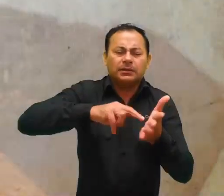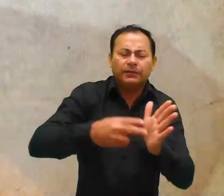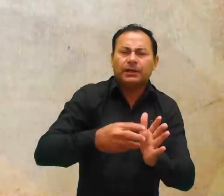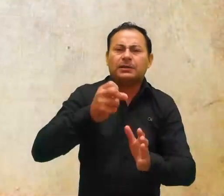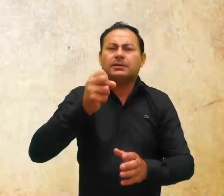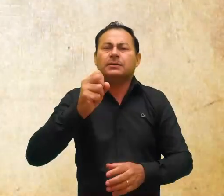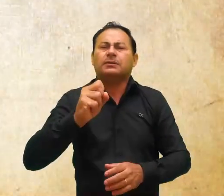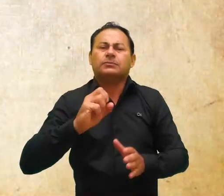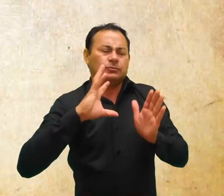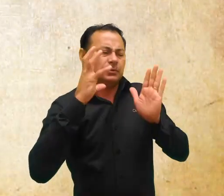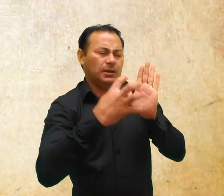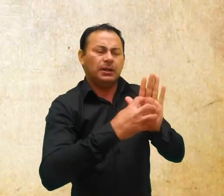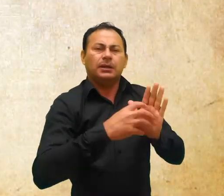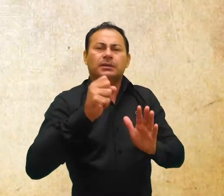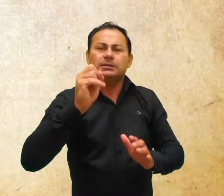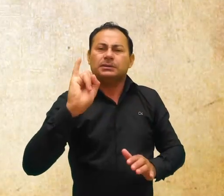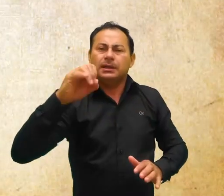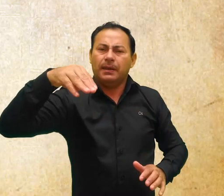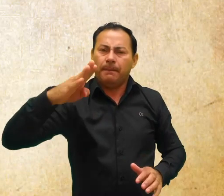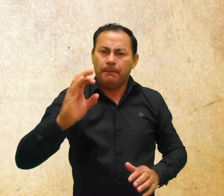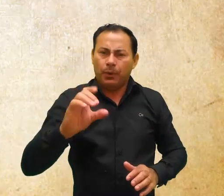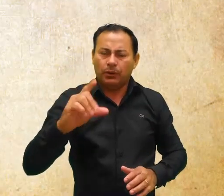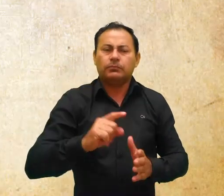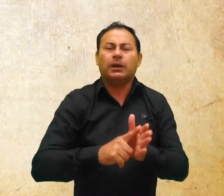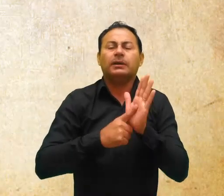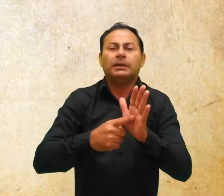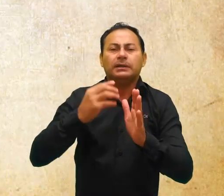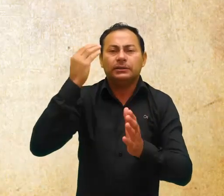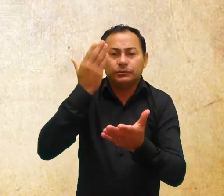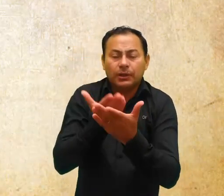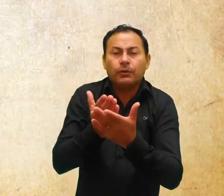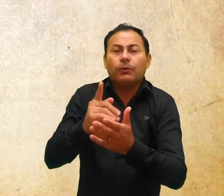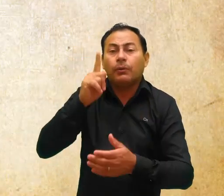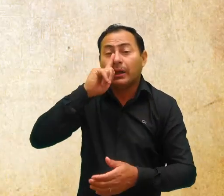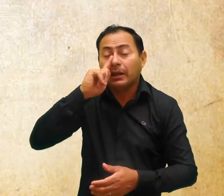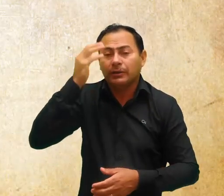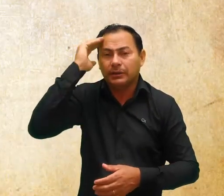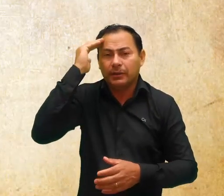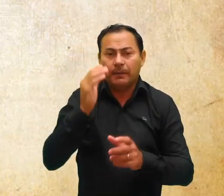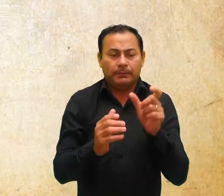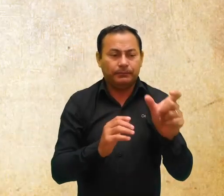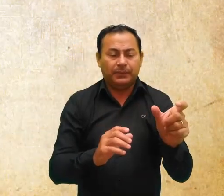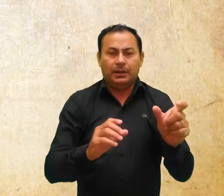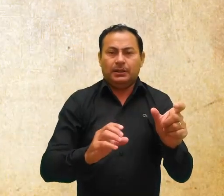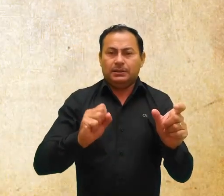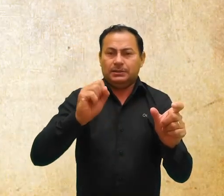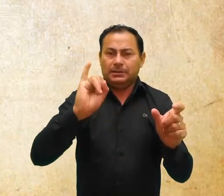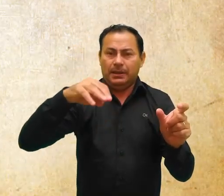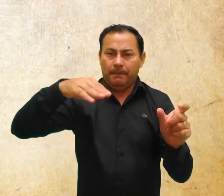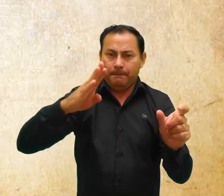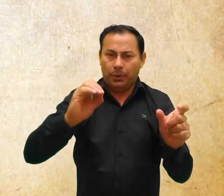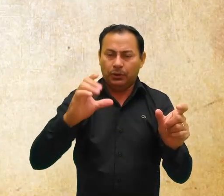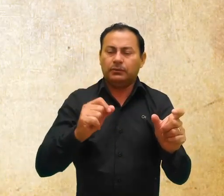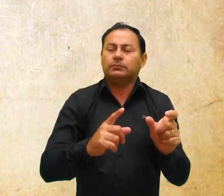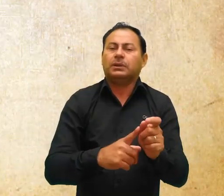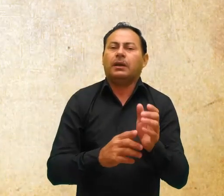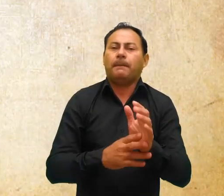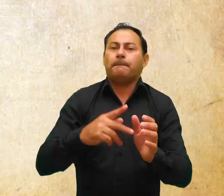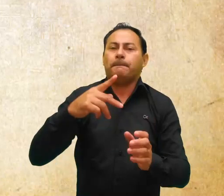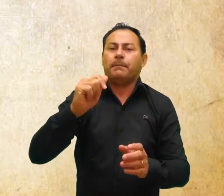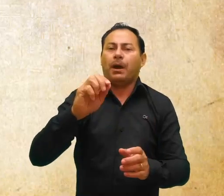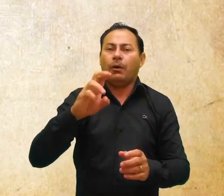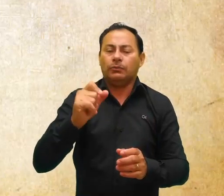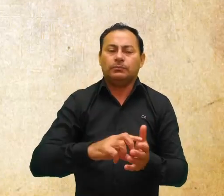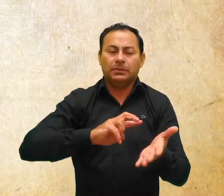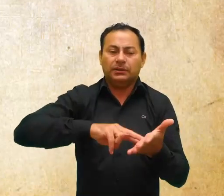que é um símbolo? Novamente vamos nos remeter ao grego para entender. Esta palavra também é composta pela palavra balo,